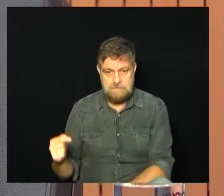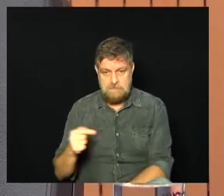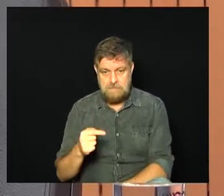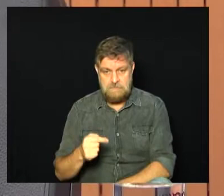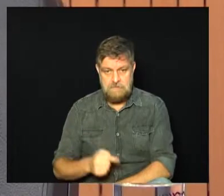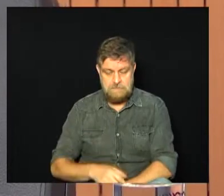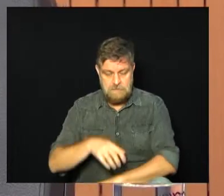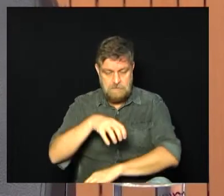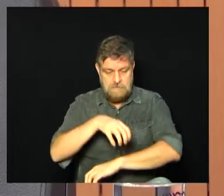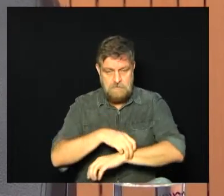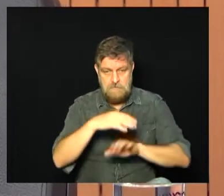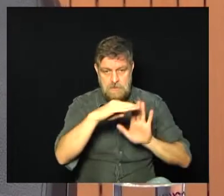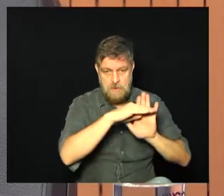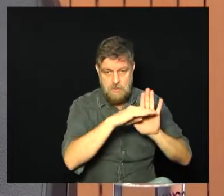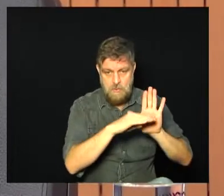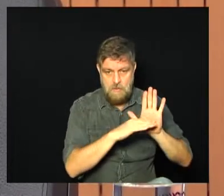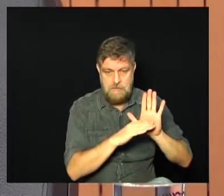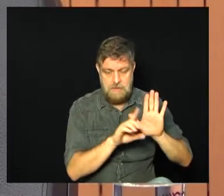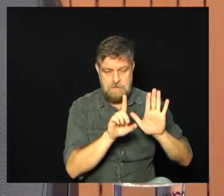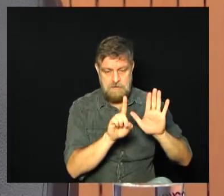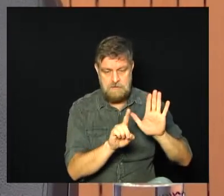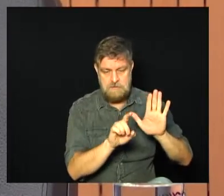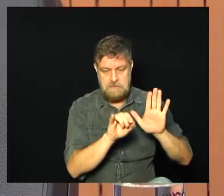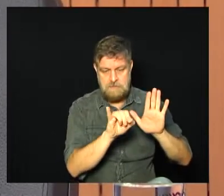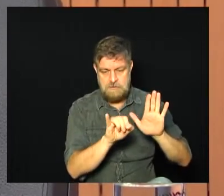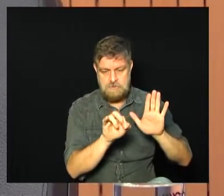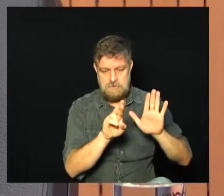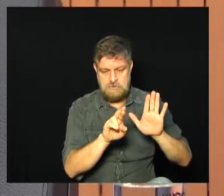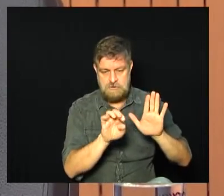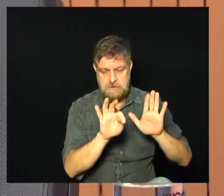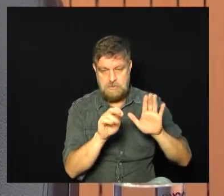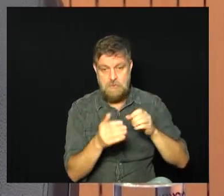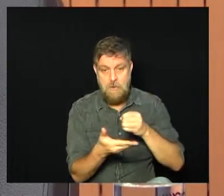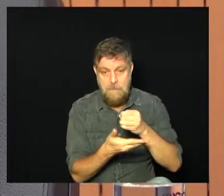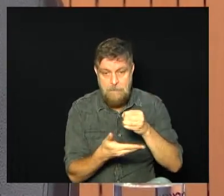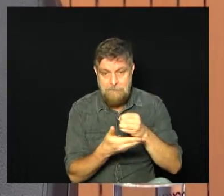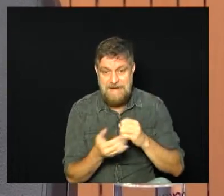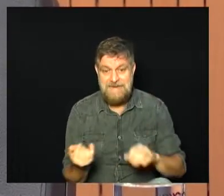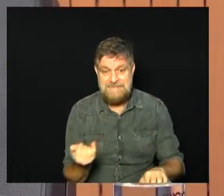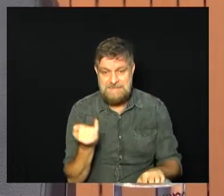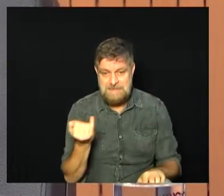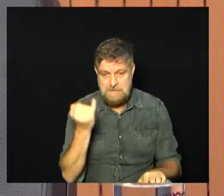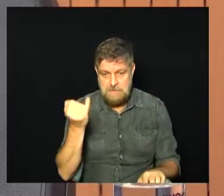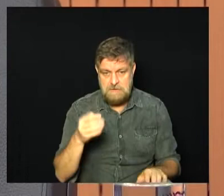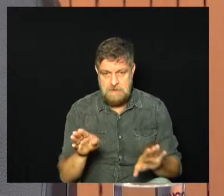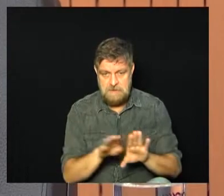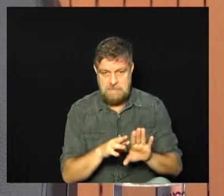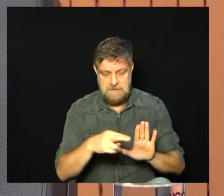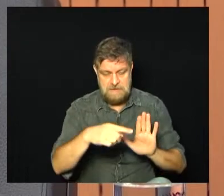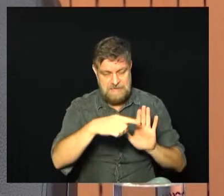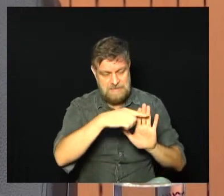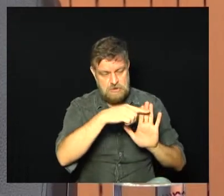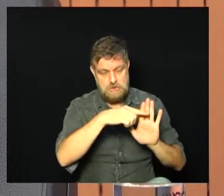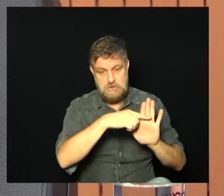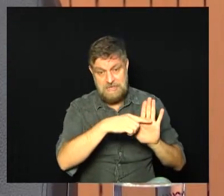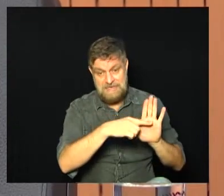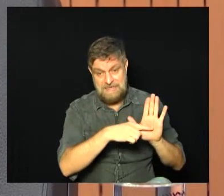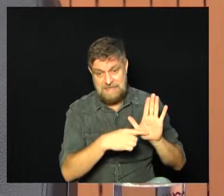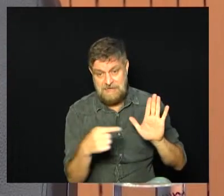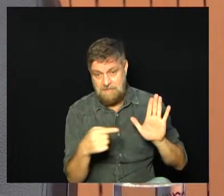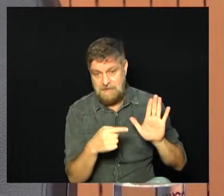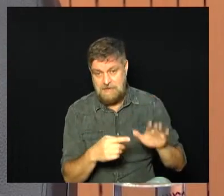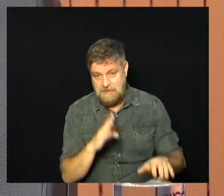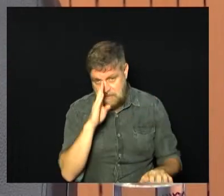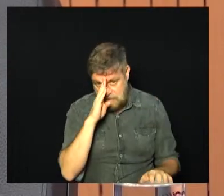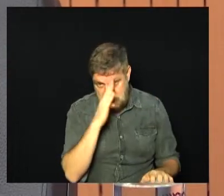mas o plano diretor traz como uma primícia importante. E uma das diretrizes que norteiam, né, é a priorização